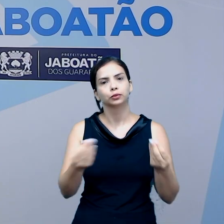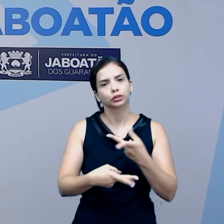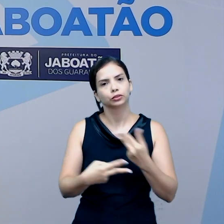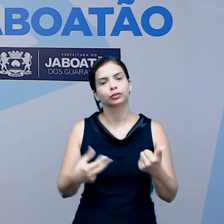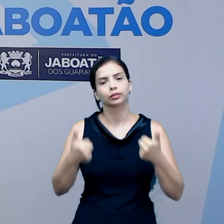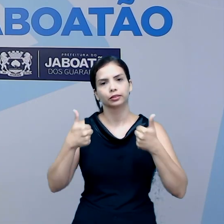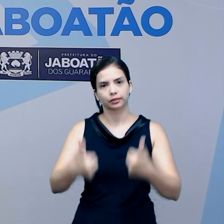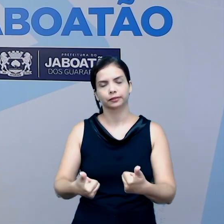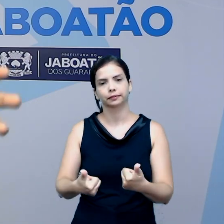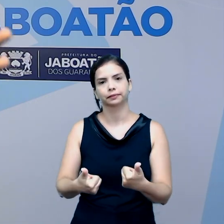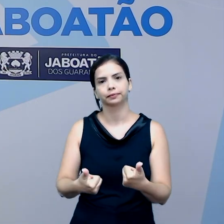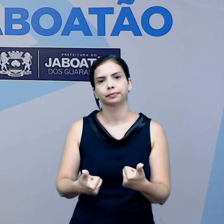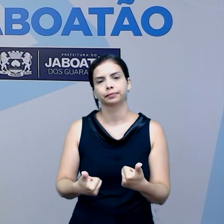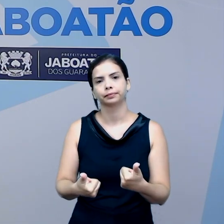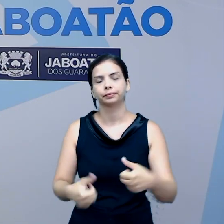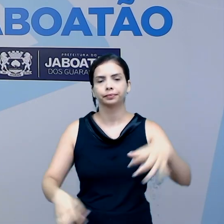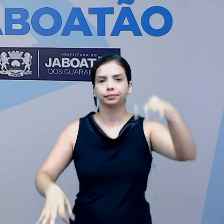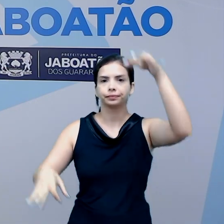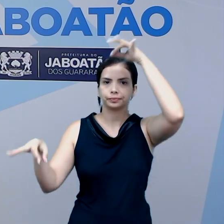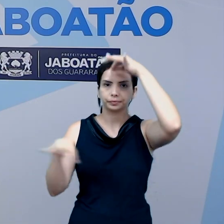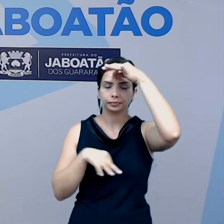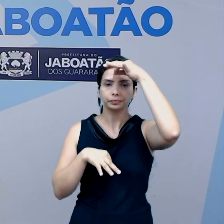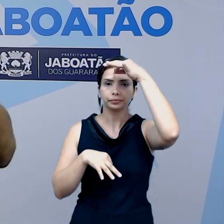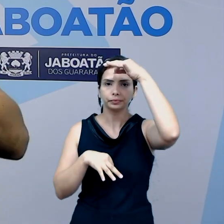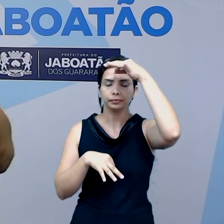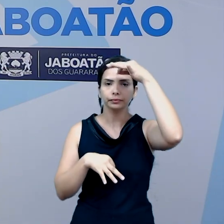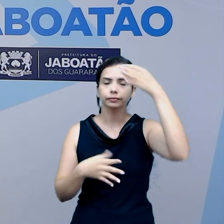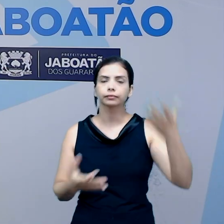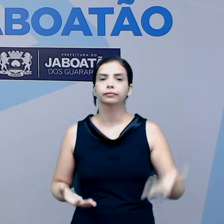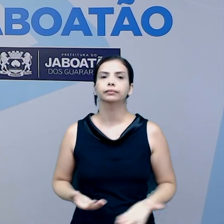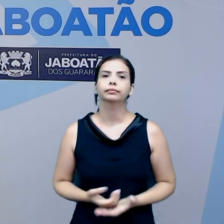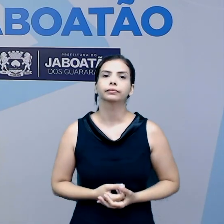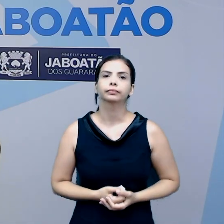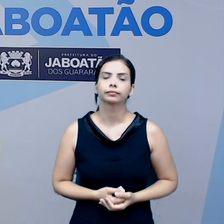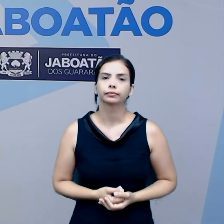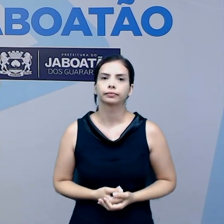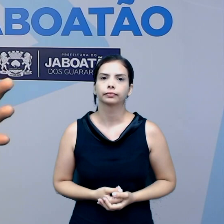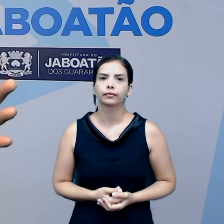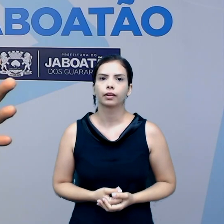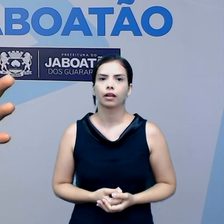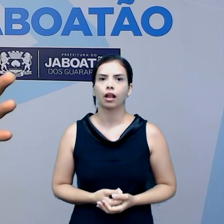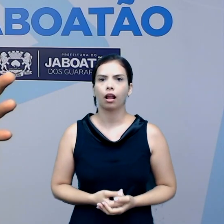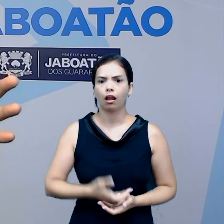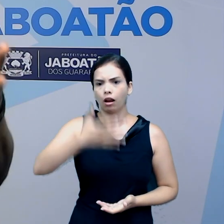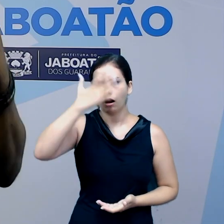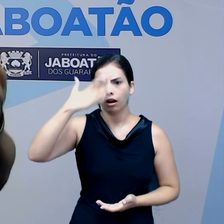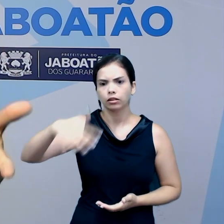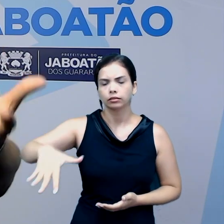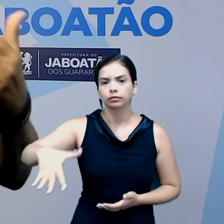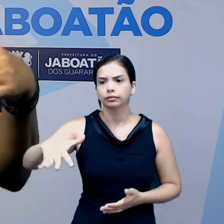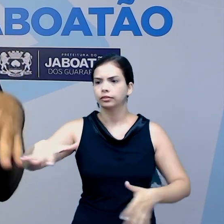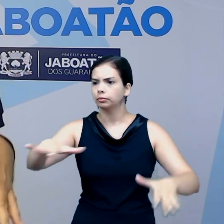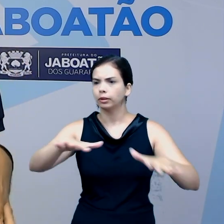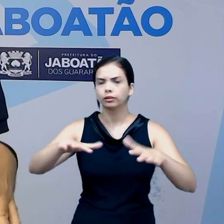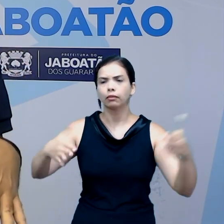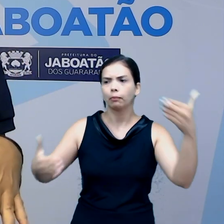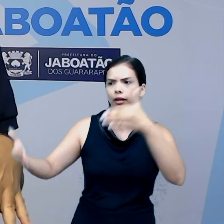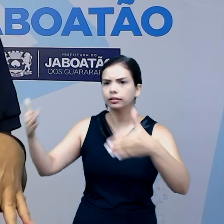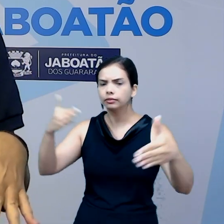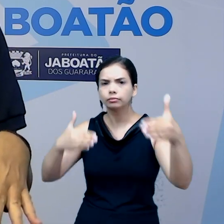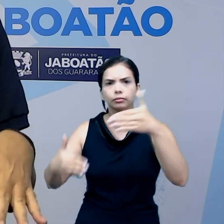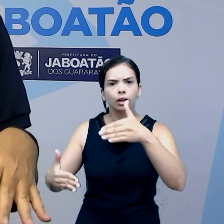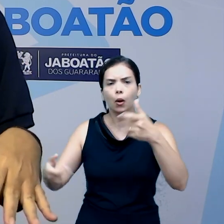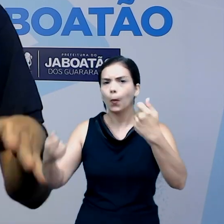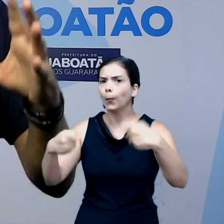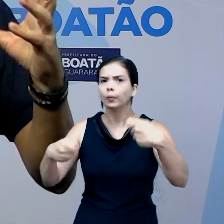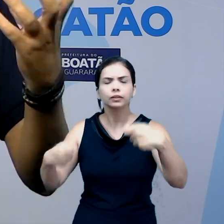e a performance ela não necessariamente precisa do público ela pode ser feita sem o público